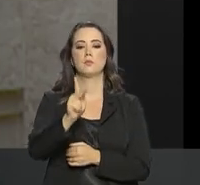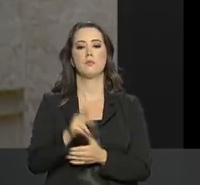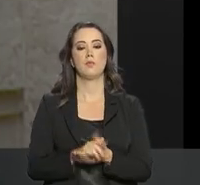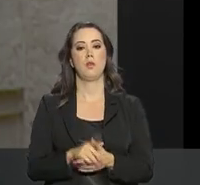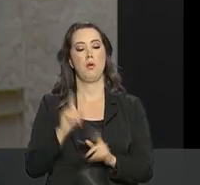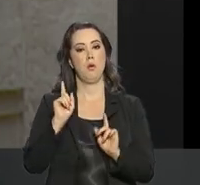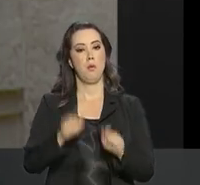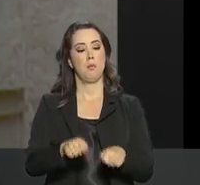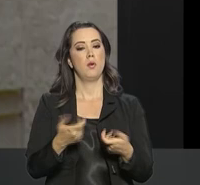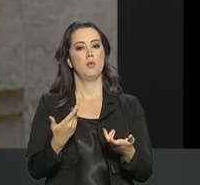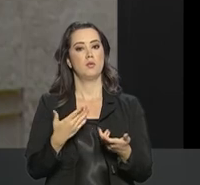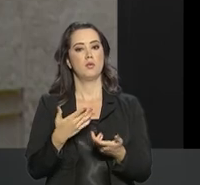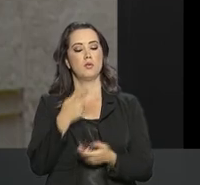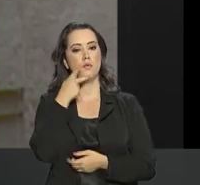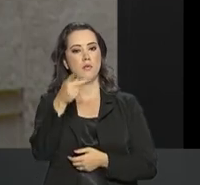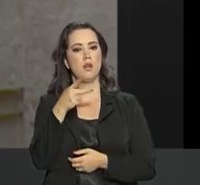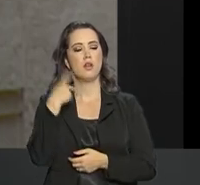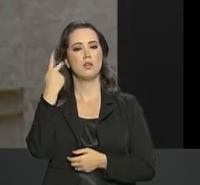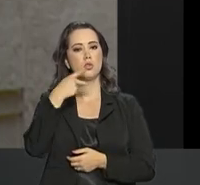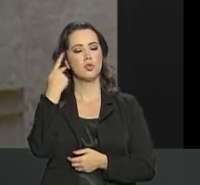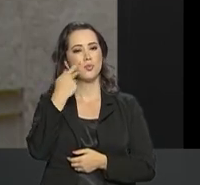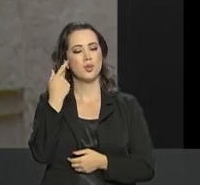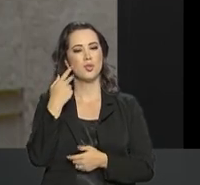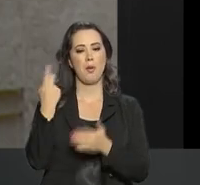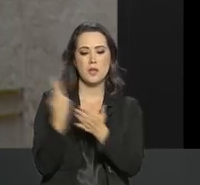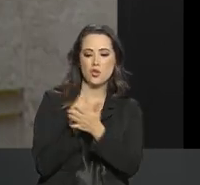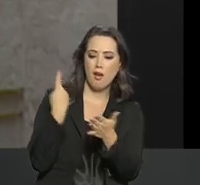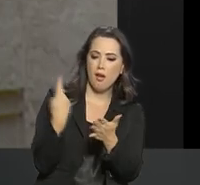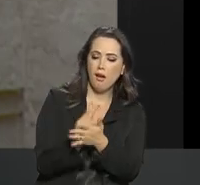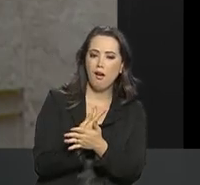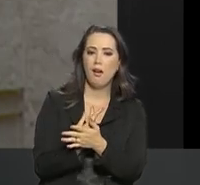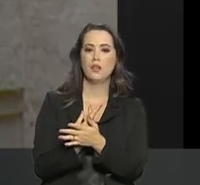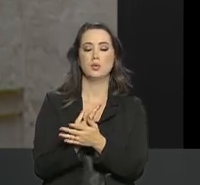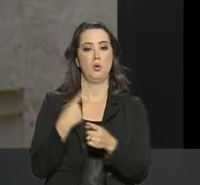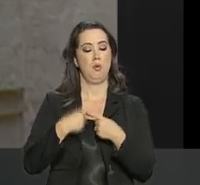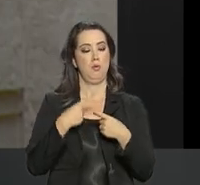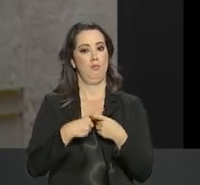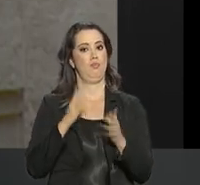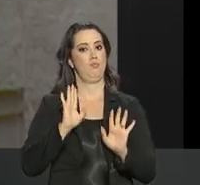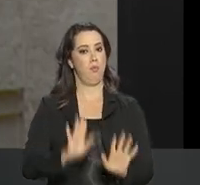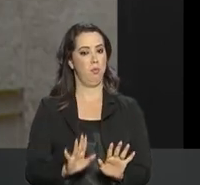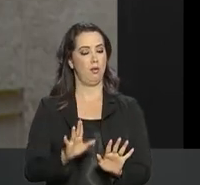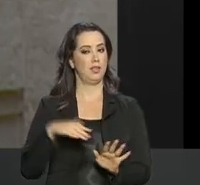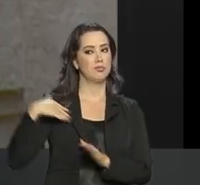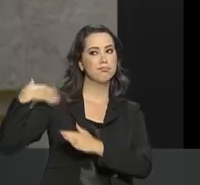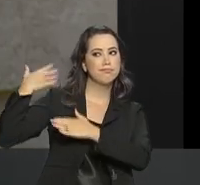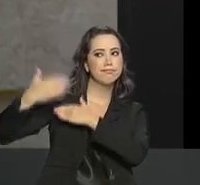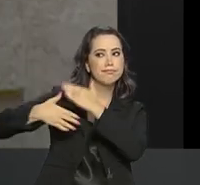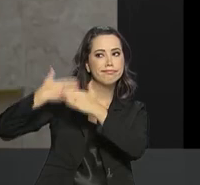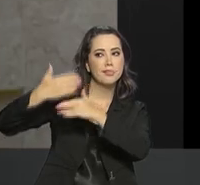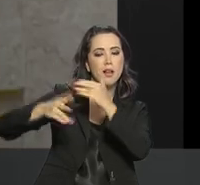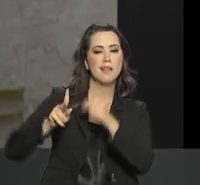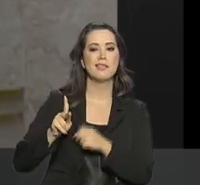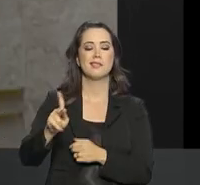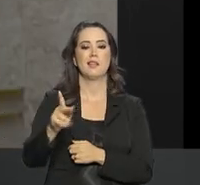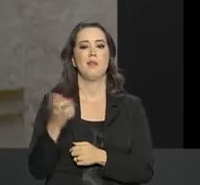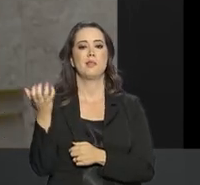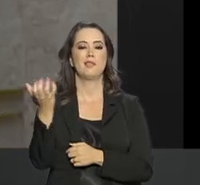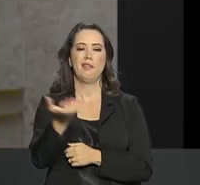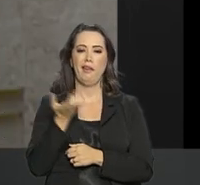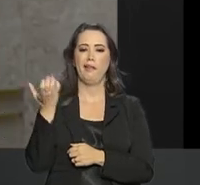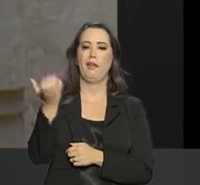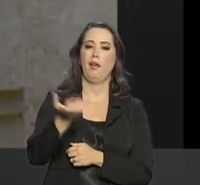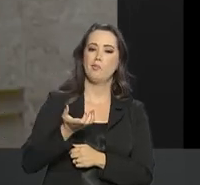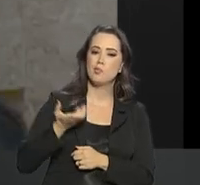que eu poderia chamar de politicamente perversa, porque nós temos historicamente esta necessidade